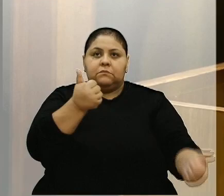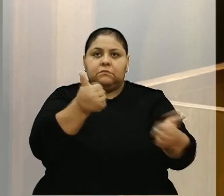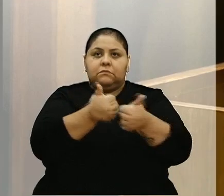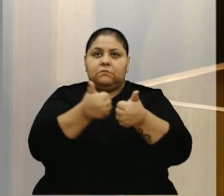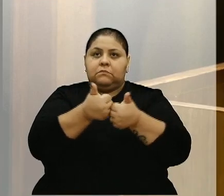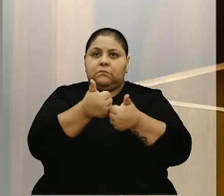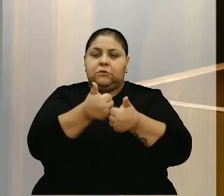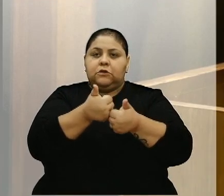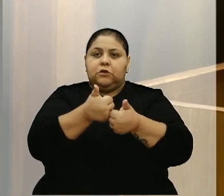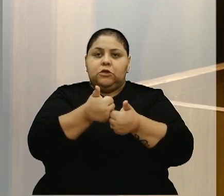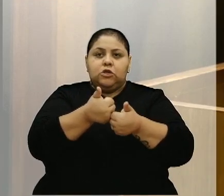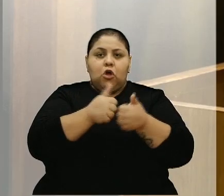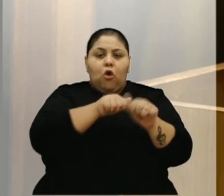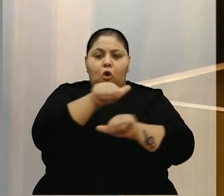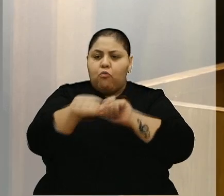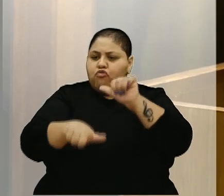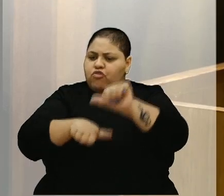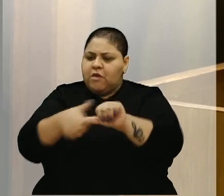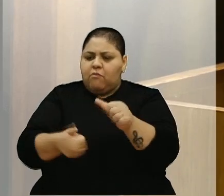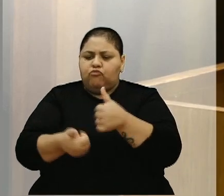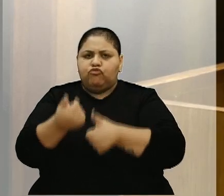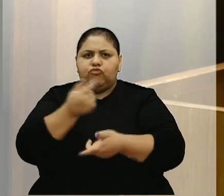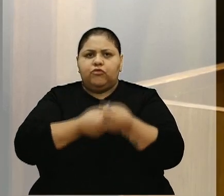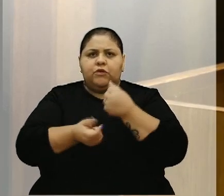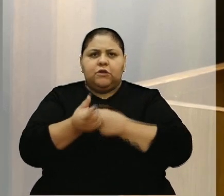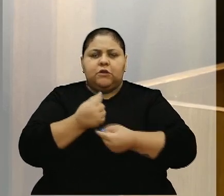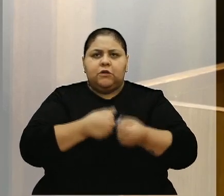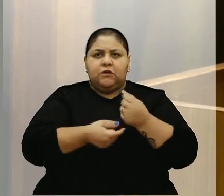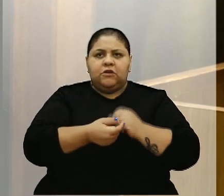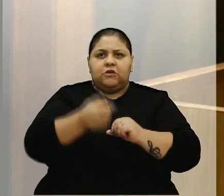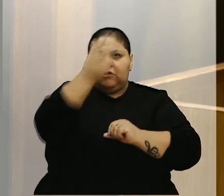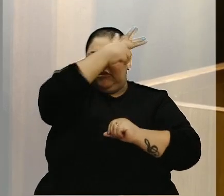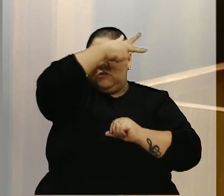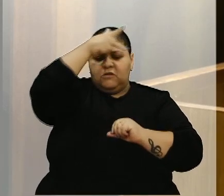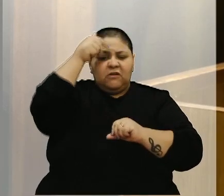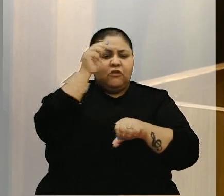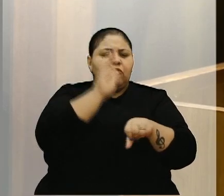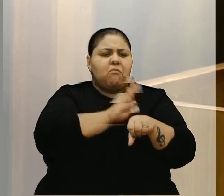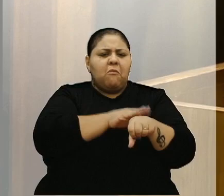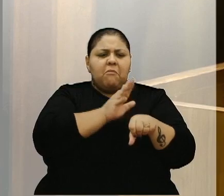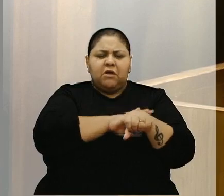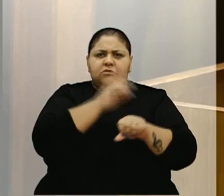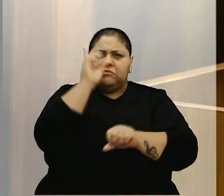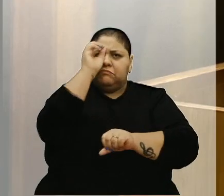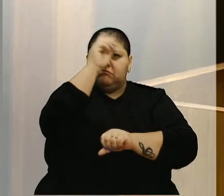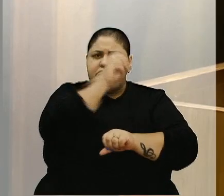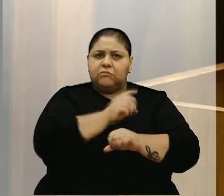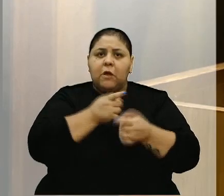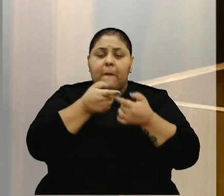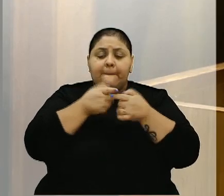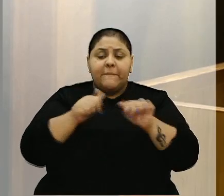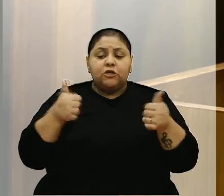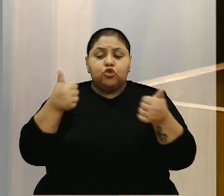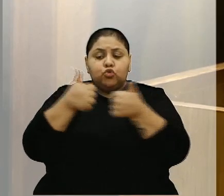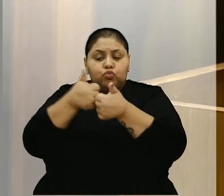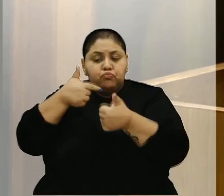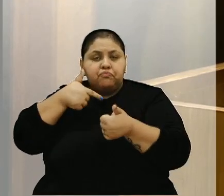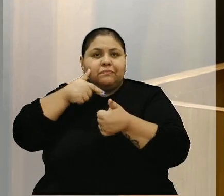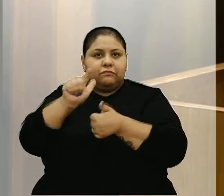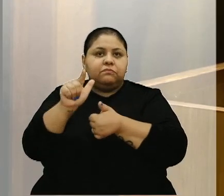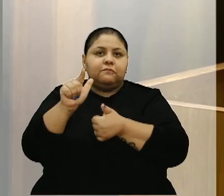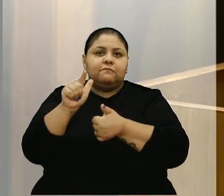uma situação financeira que colocaria o município em um momento caótico, mas juntos nós vencemos.